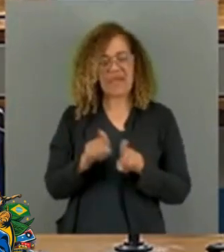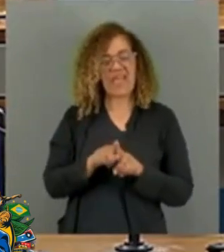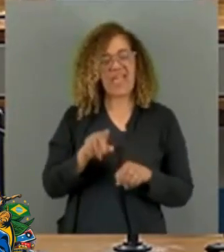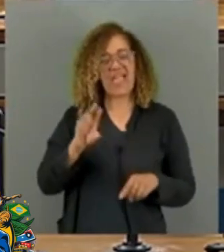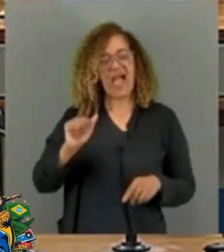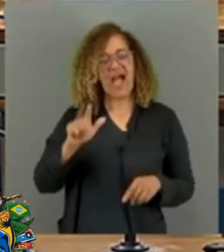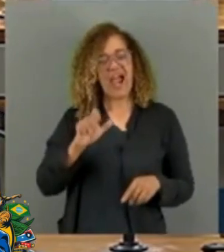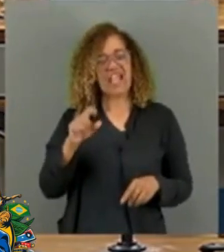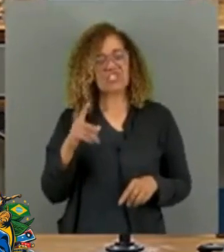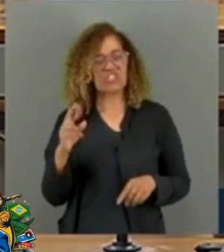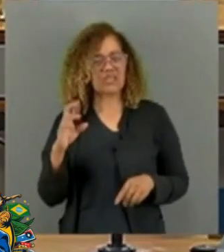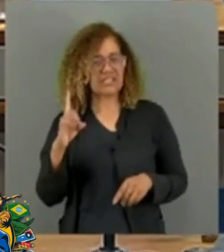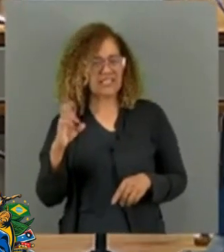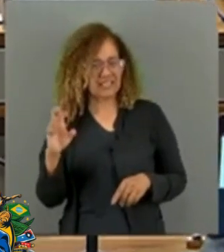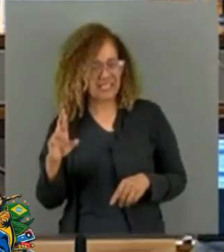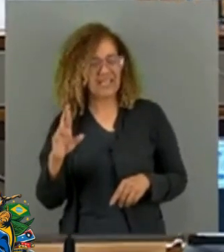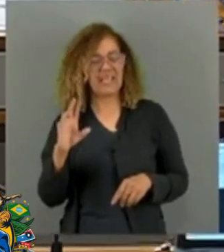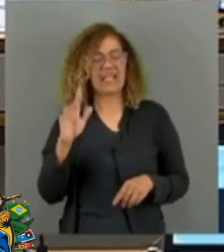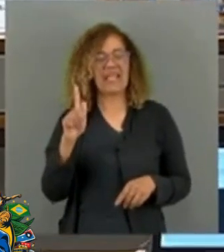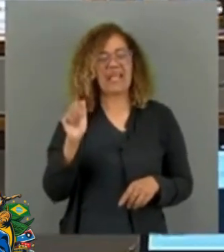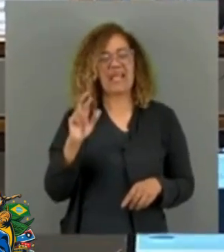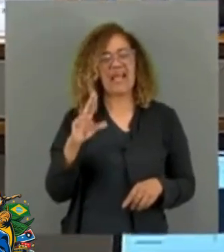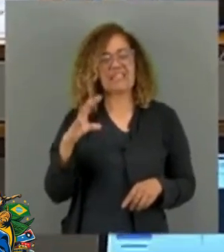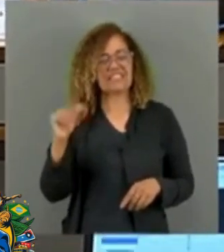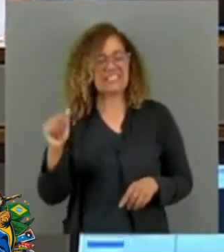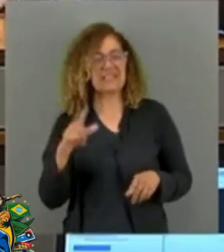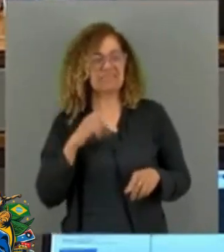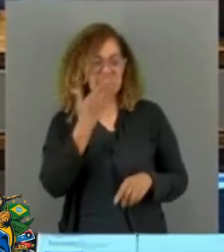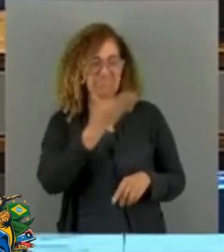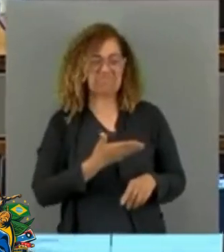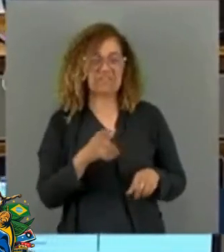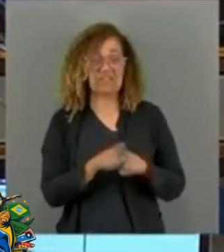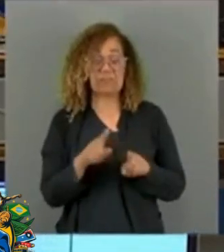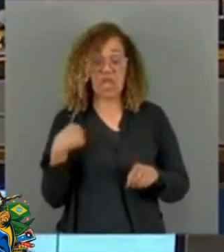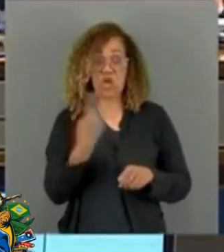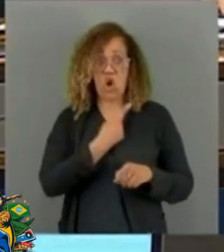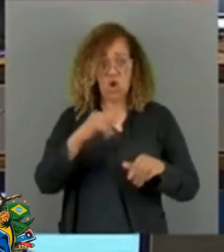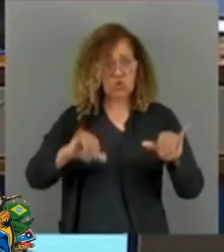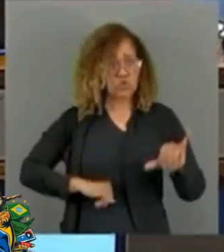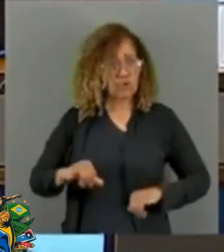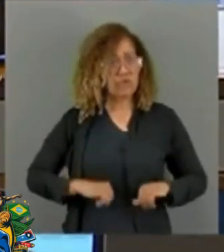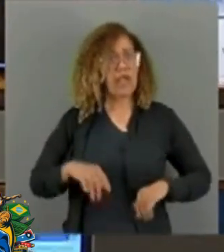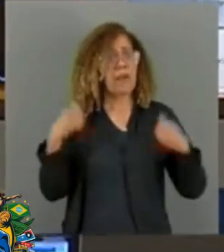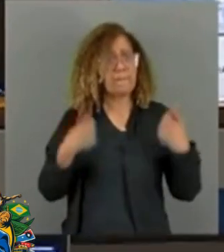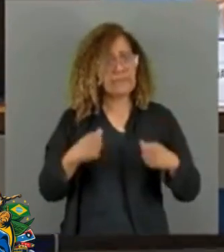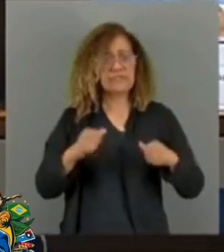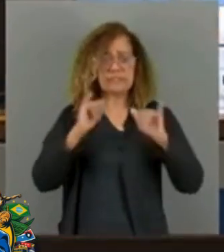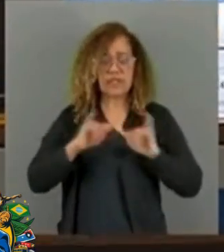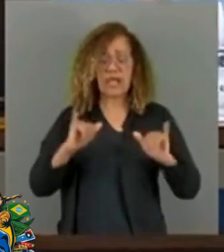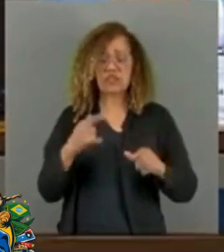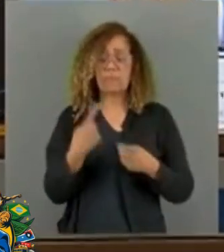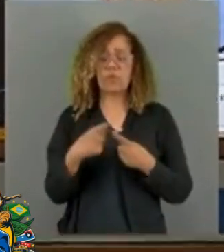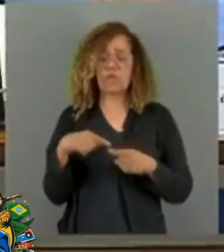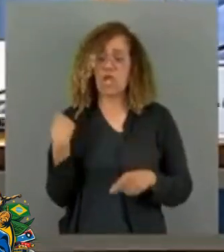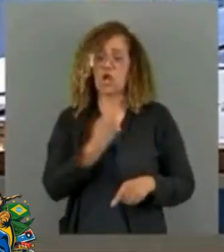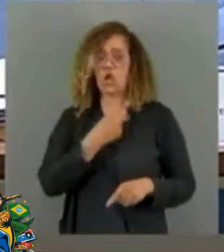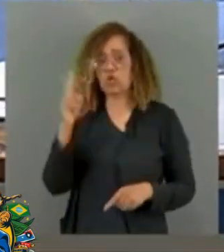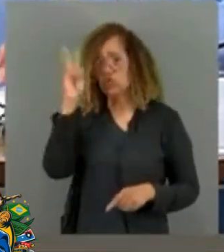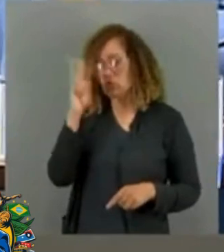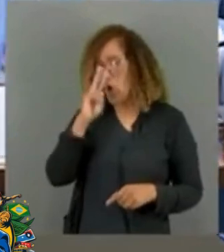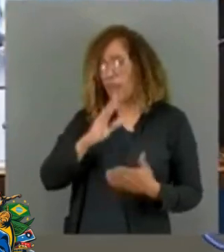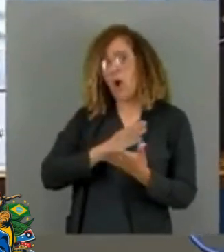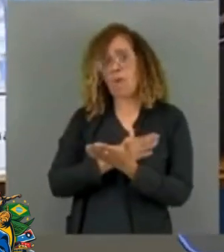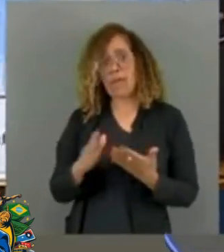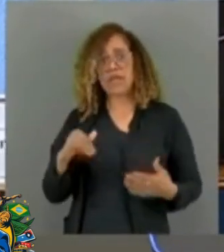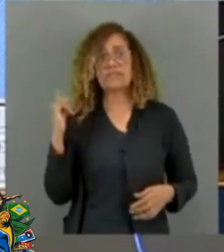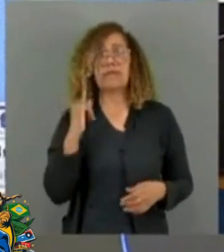e certamente podendo levar o que nós estamos vivendo e sofrendo já há algum tempo para todo o Brasil. A nossa história começa, e acho que é importante